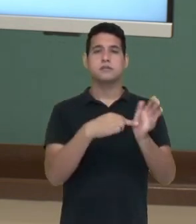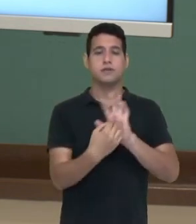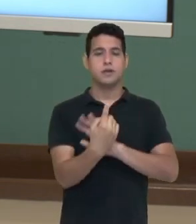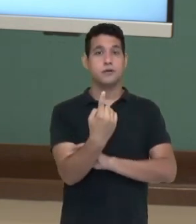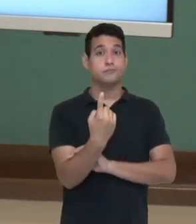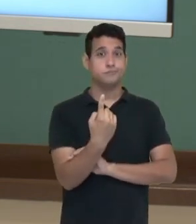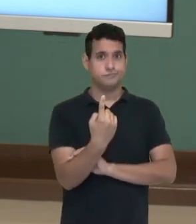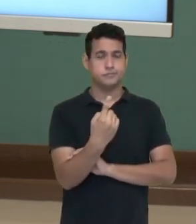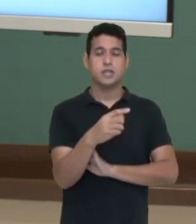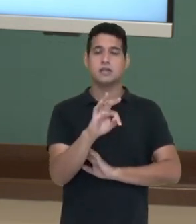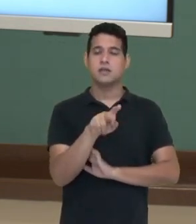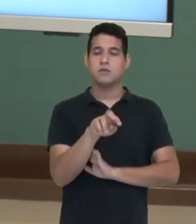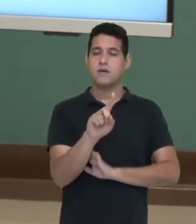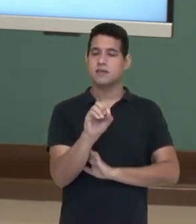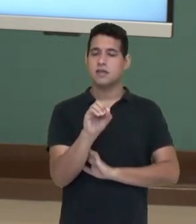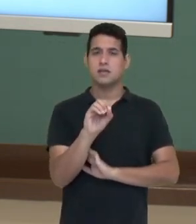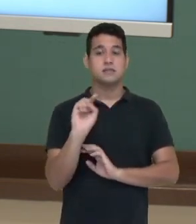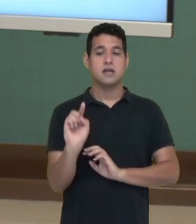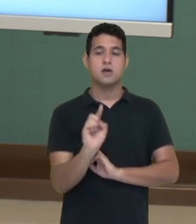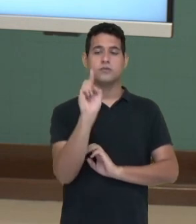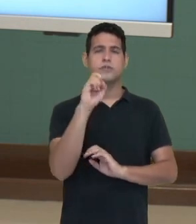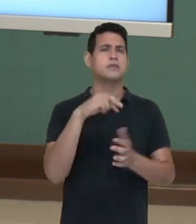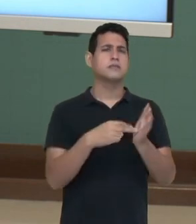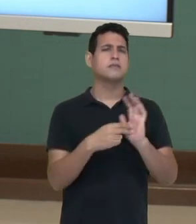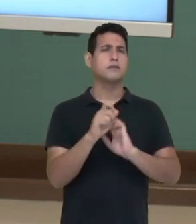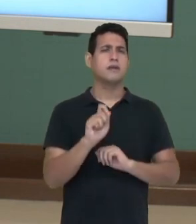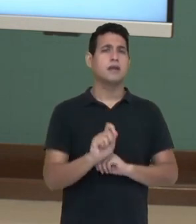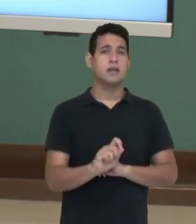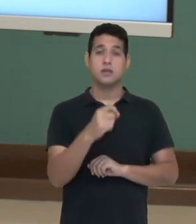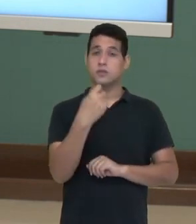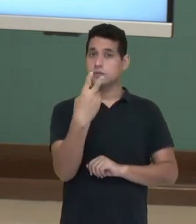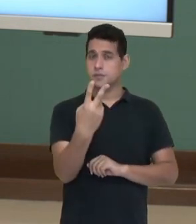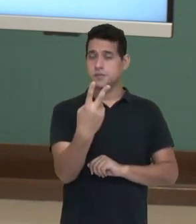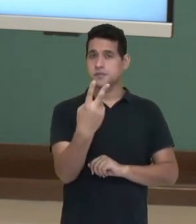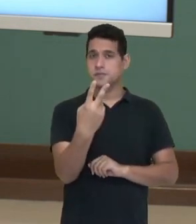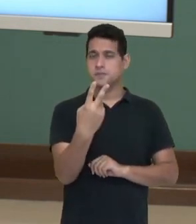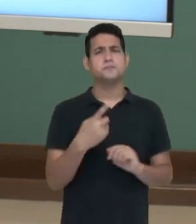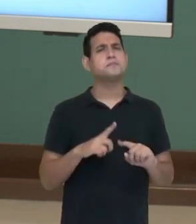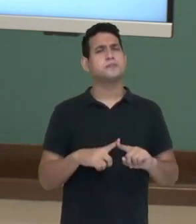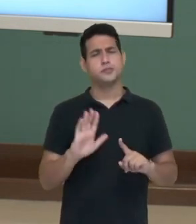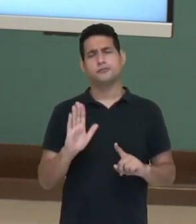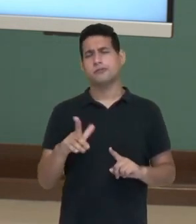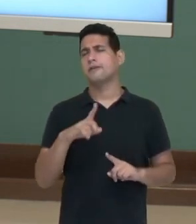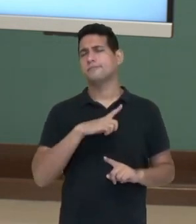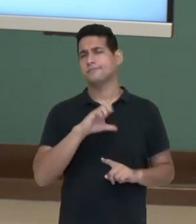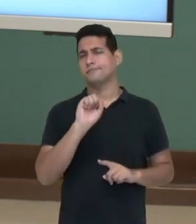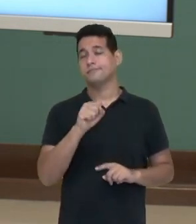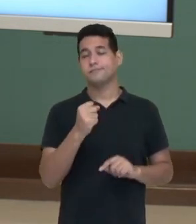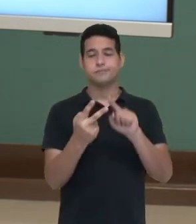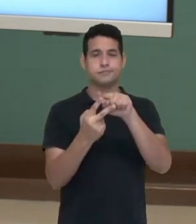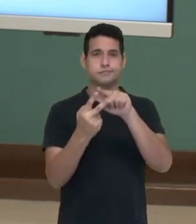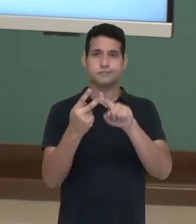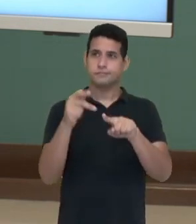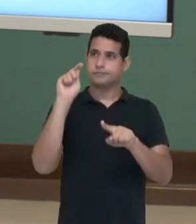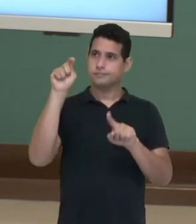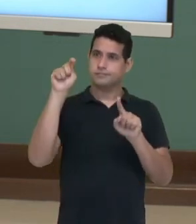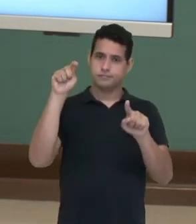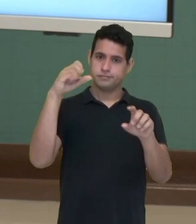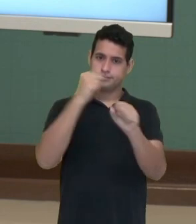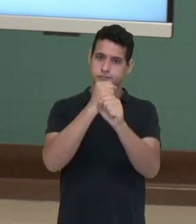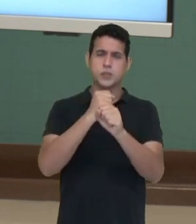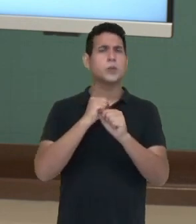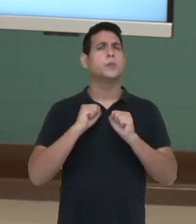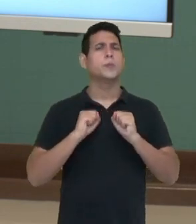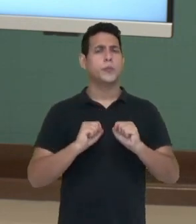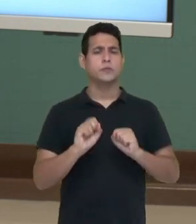E para t igual a 10, a altura é 2. Então, eu tenho sim esses 2 pontos. Eu